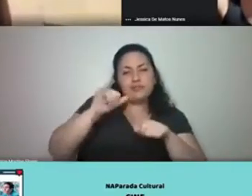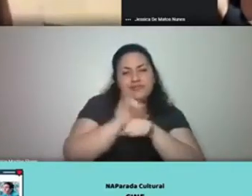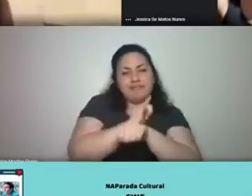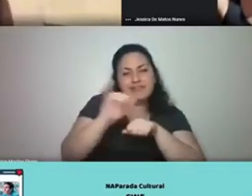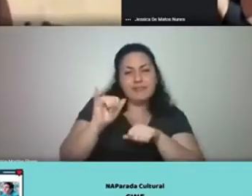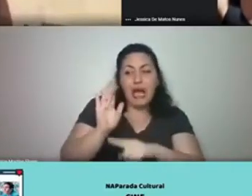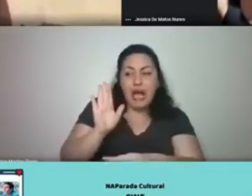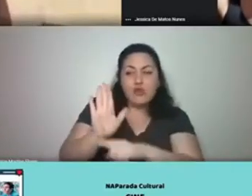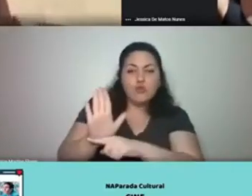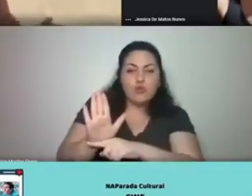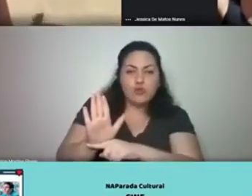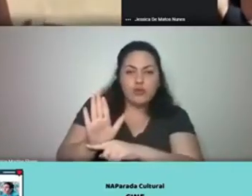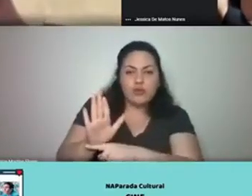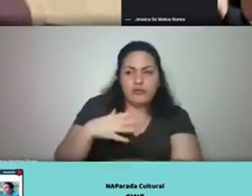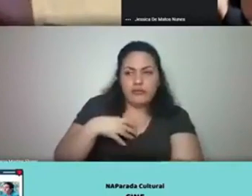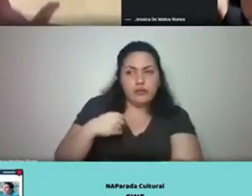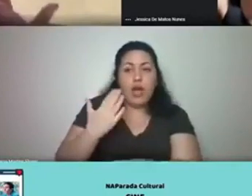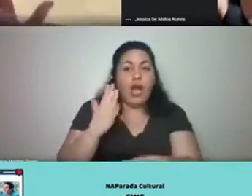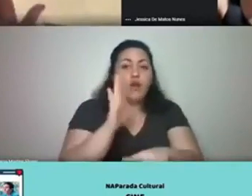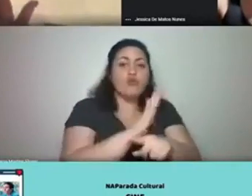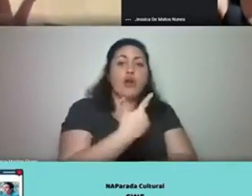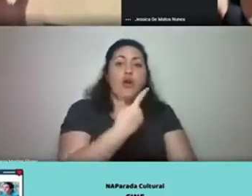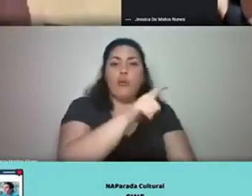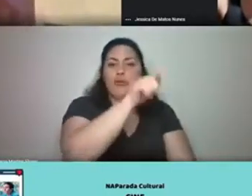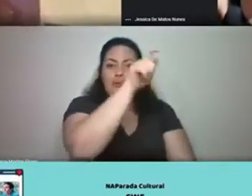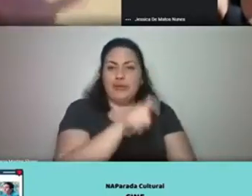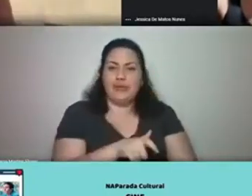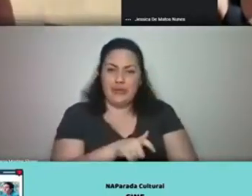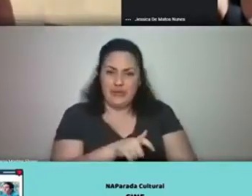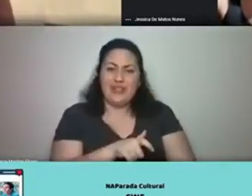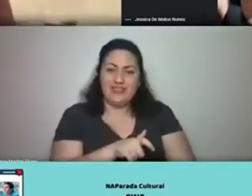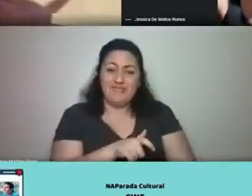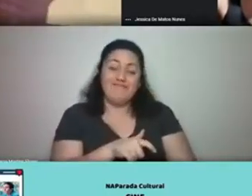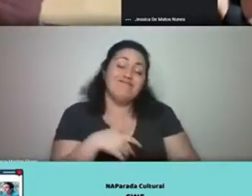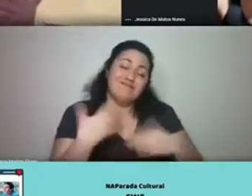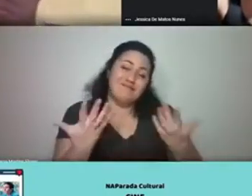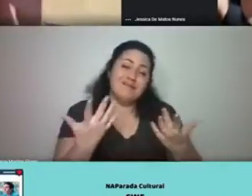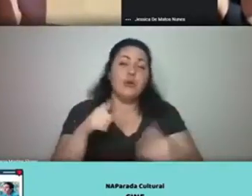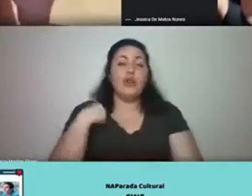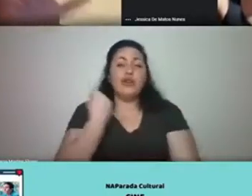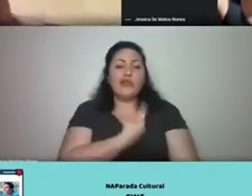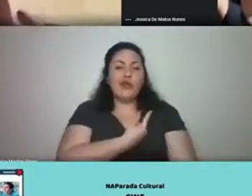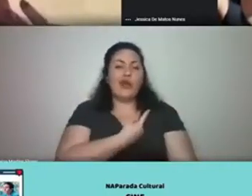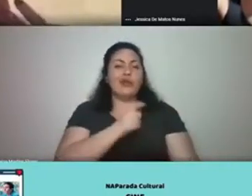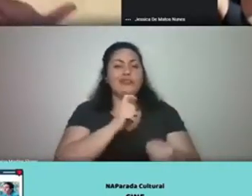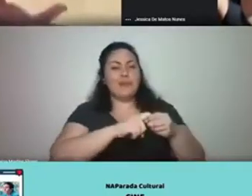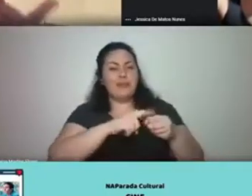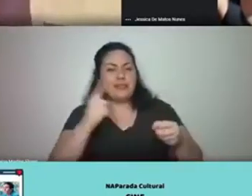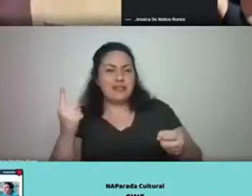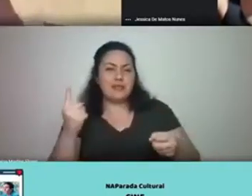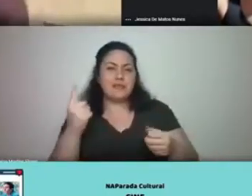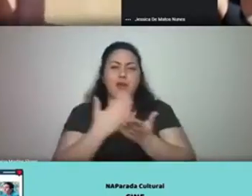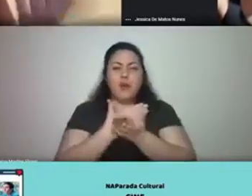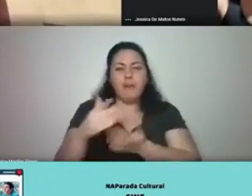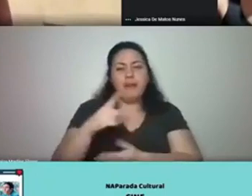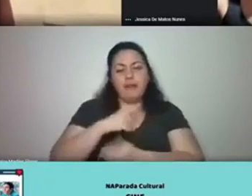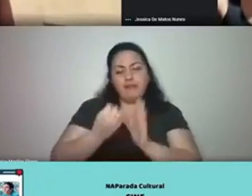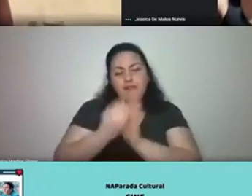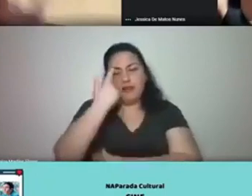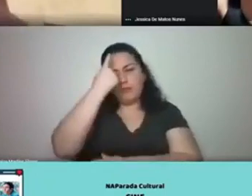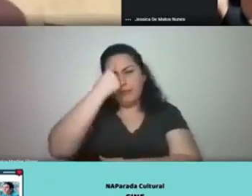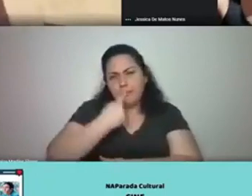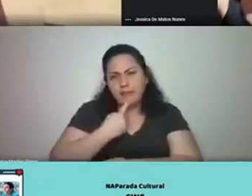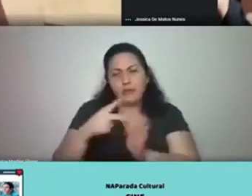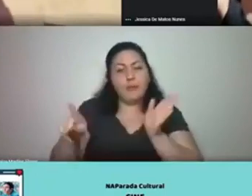pessoa. Então, também quando a gente se emancipa, quando a gente vai criando a nossa identidade, isso também vai dando espaço